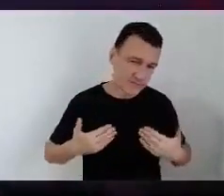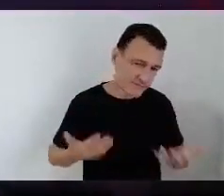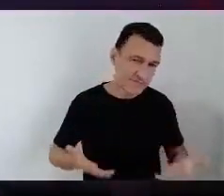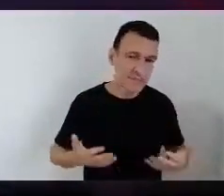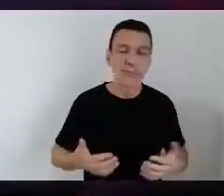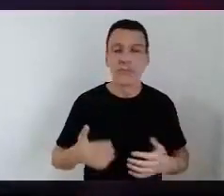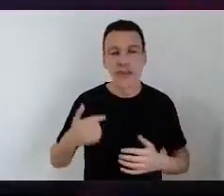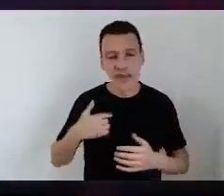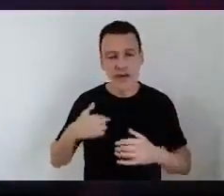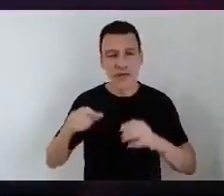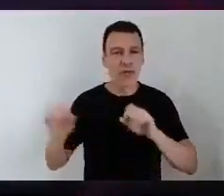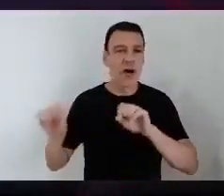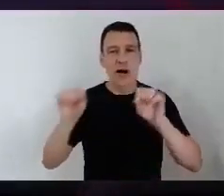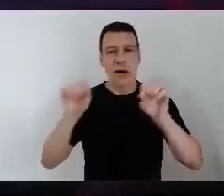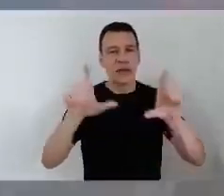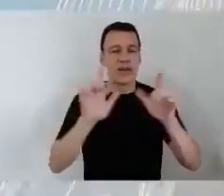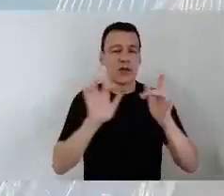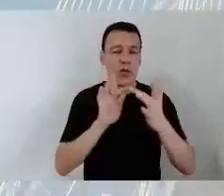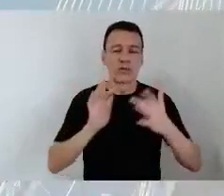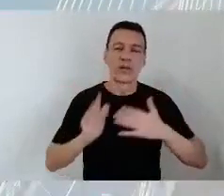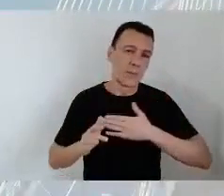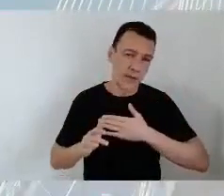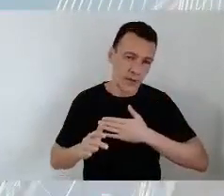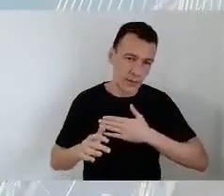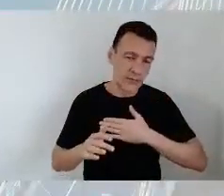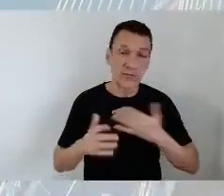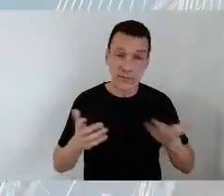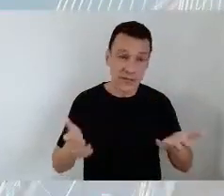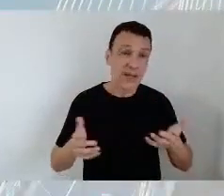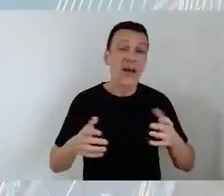E a gente se vê agora no encerramento para o